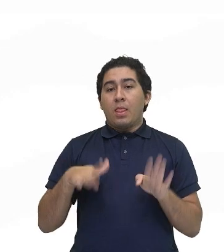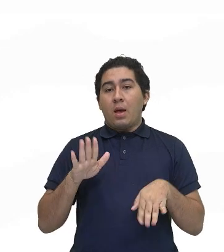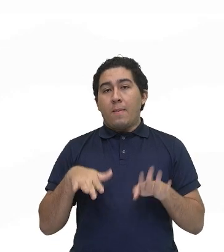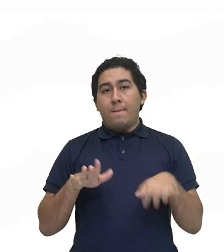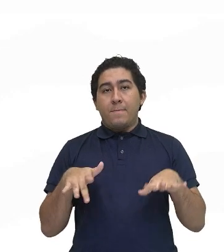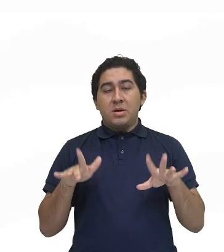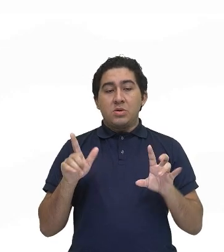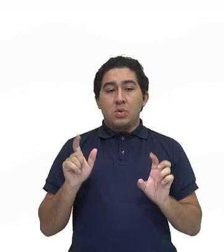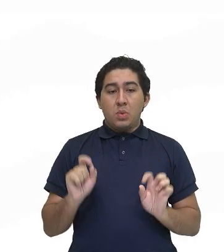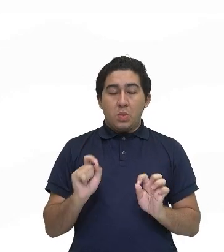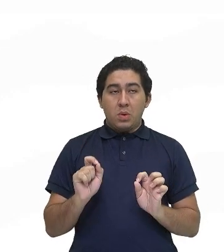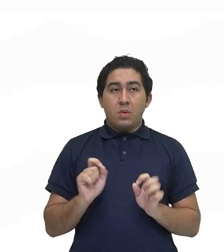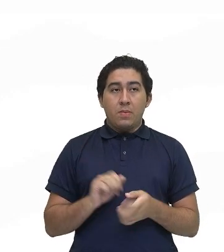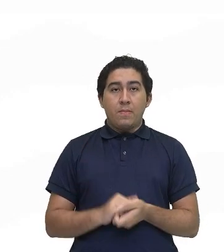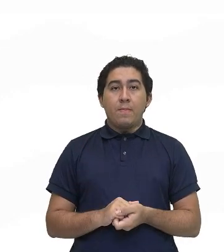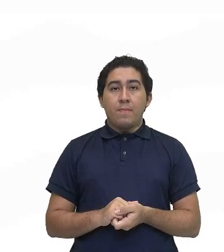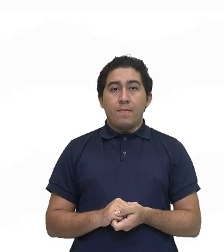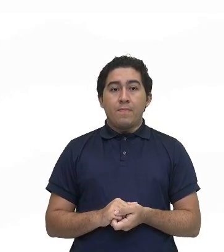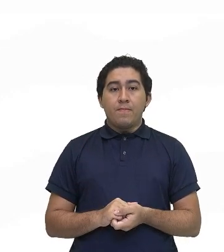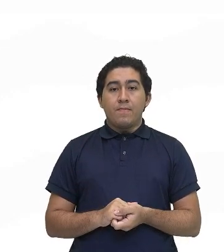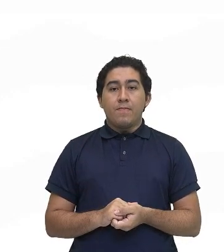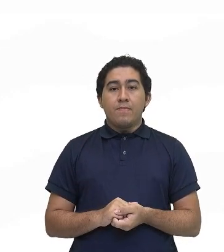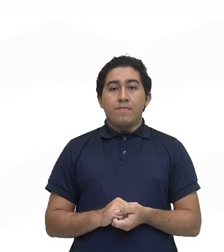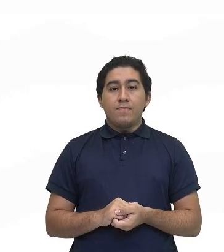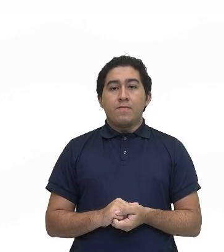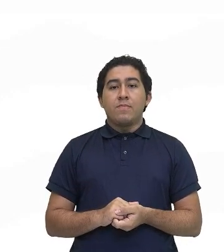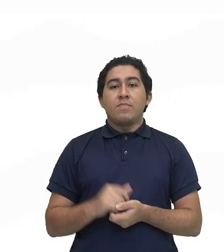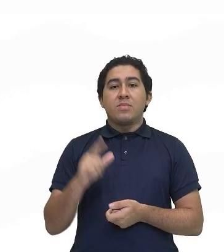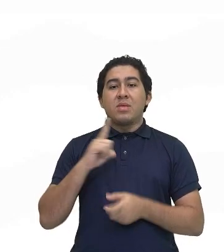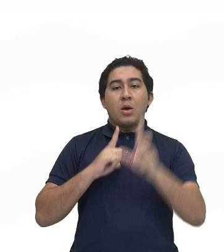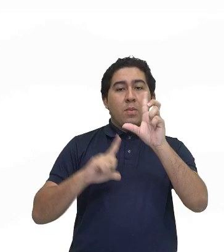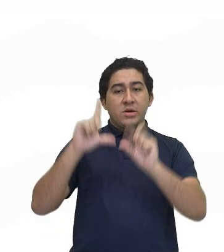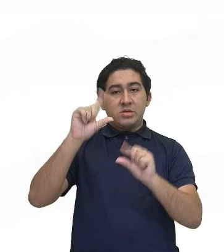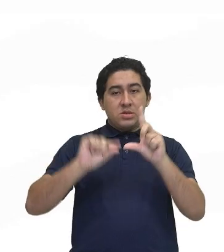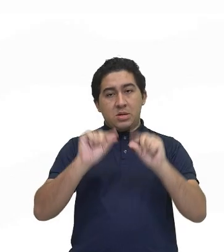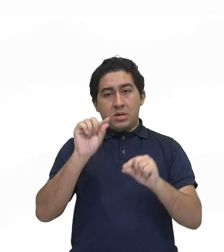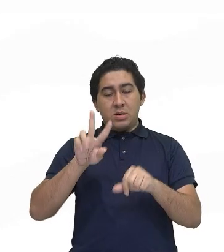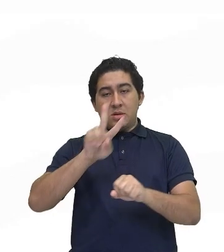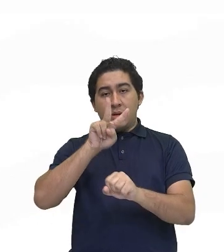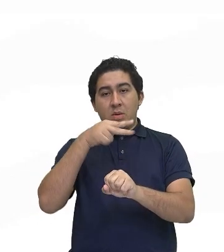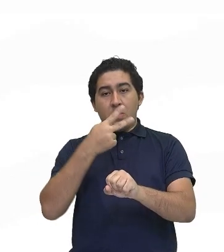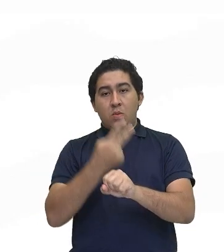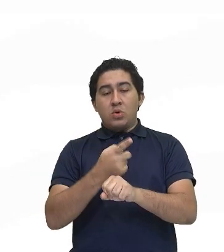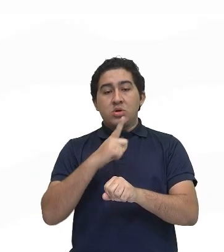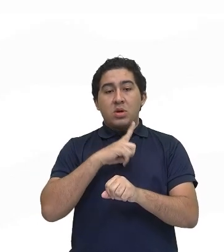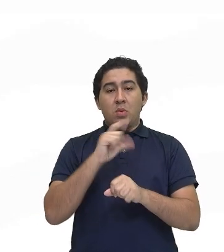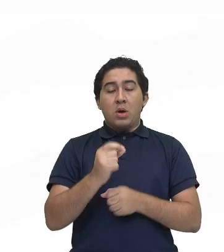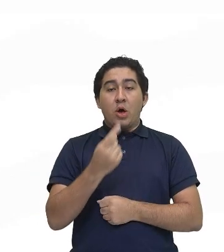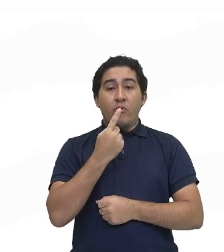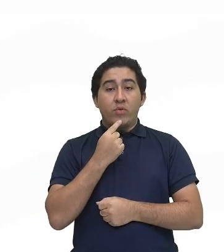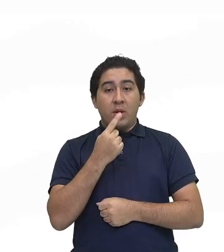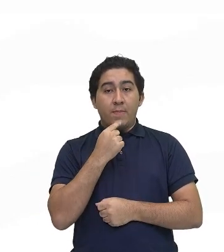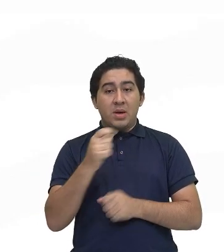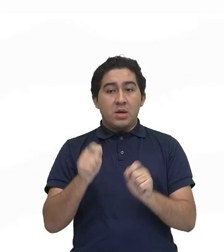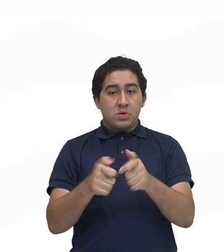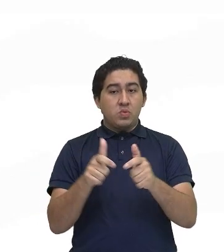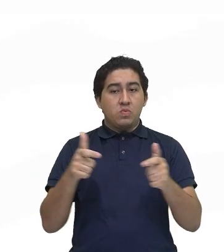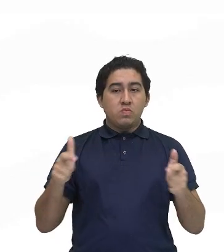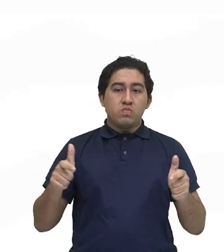da situação, ela vai virar uma estrela, depois uma gigante